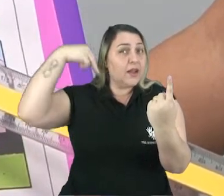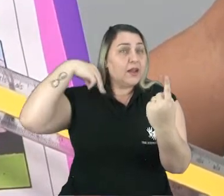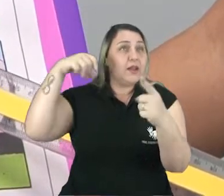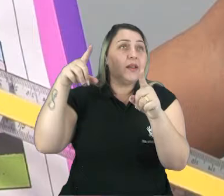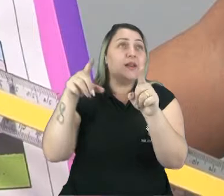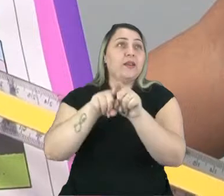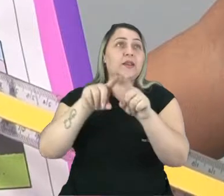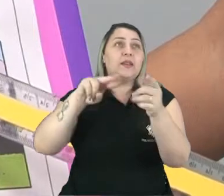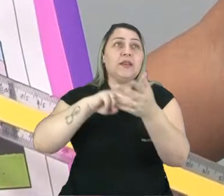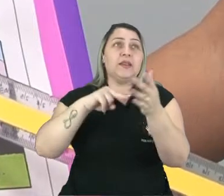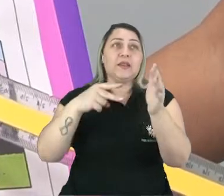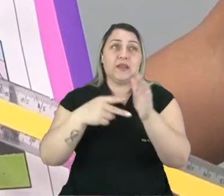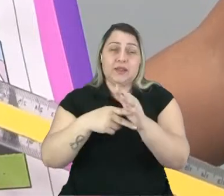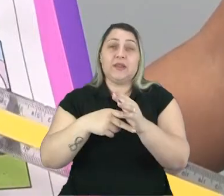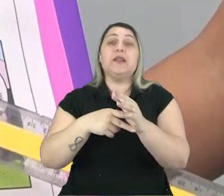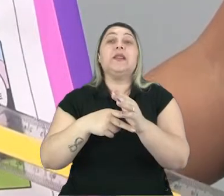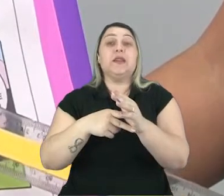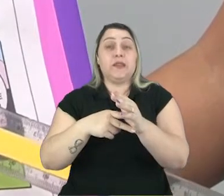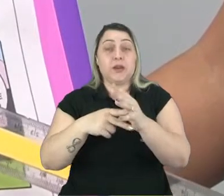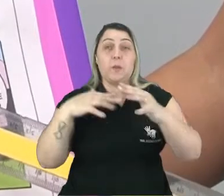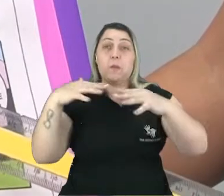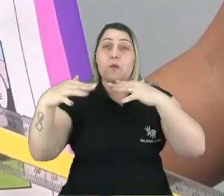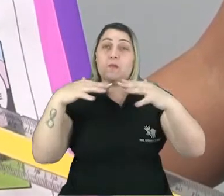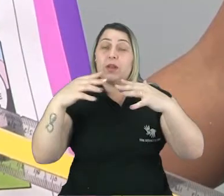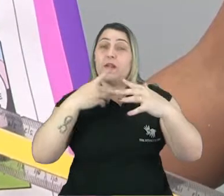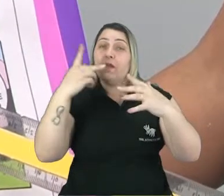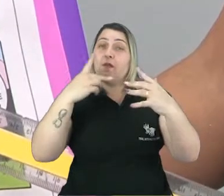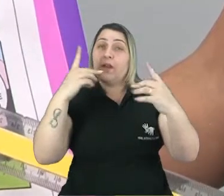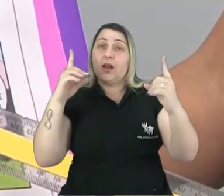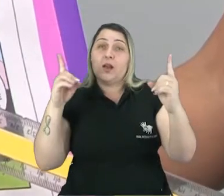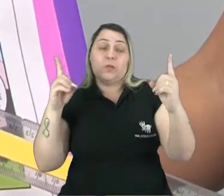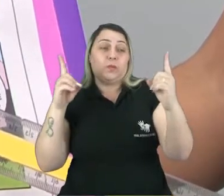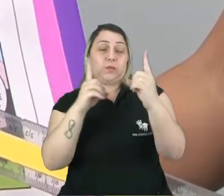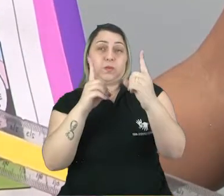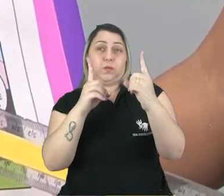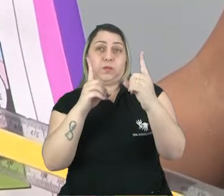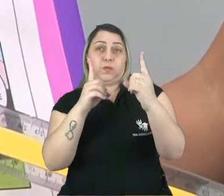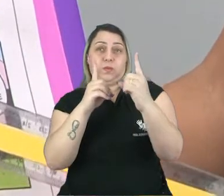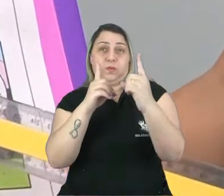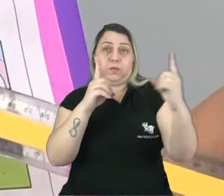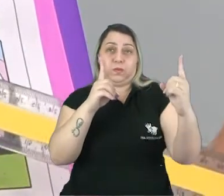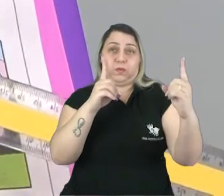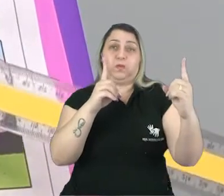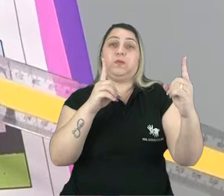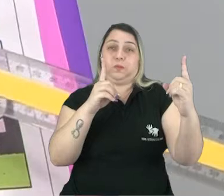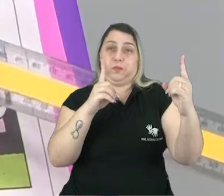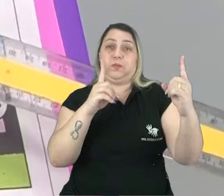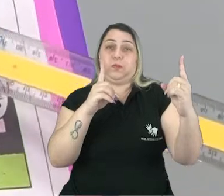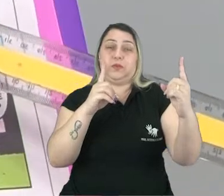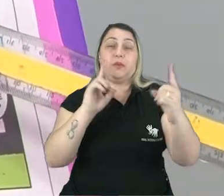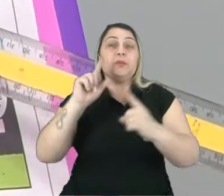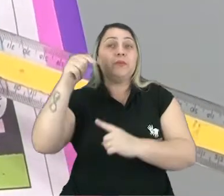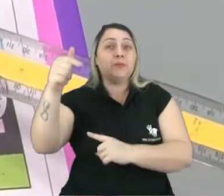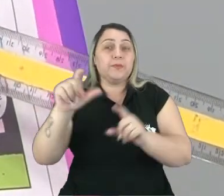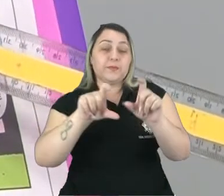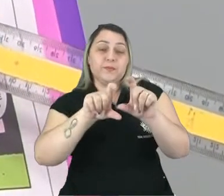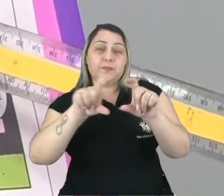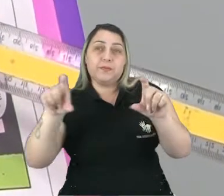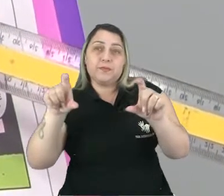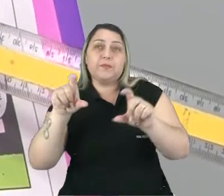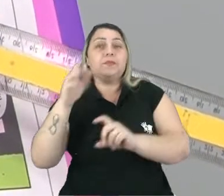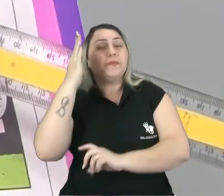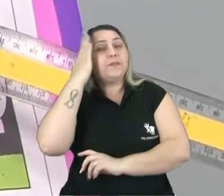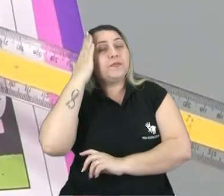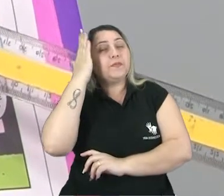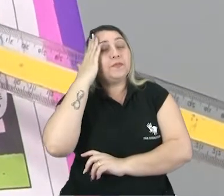que significa que Magali foi falar um pouquinho em cima da Mônica. Vamos para o próximo quadro